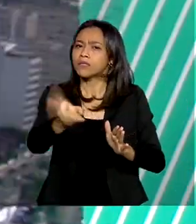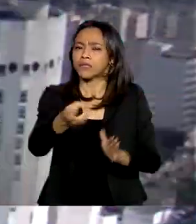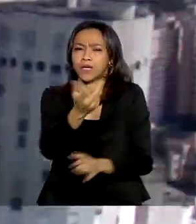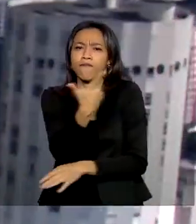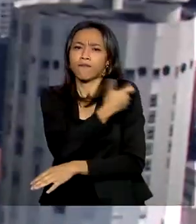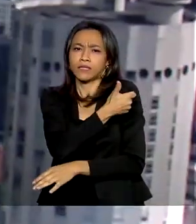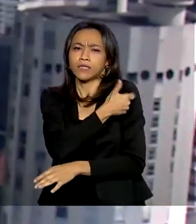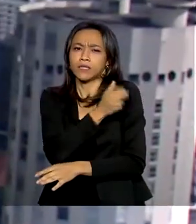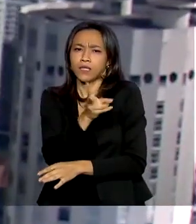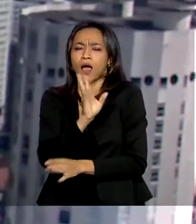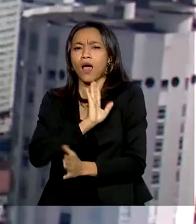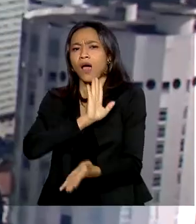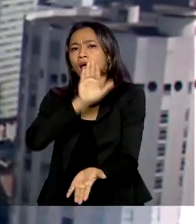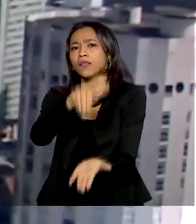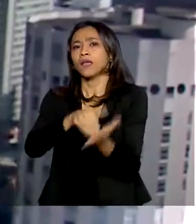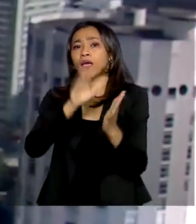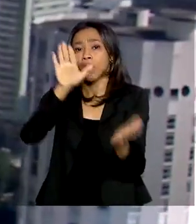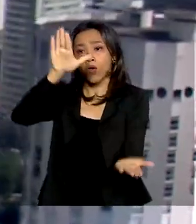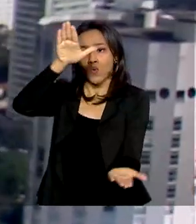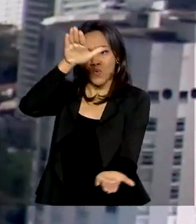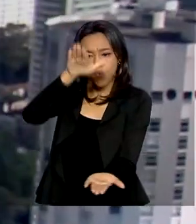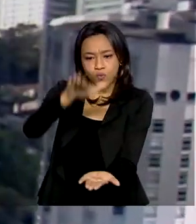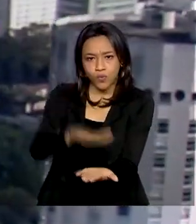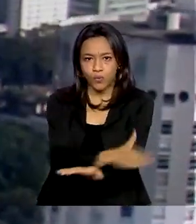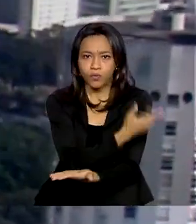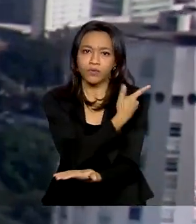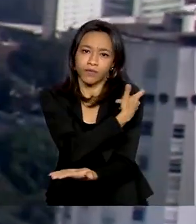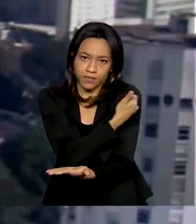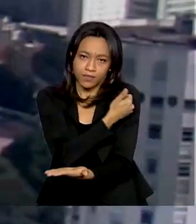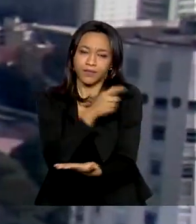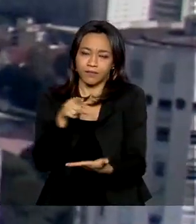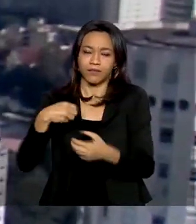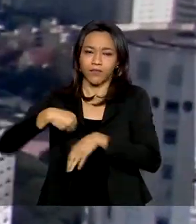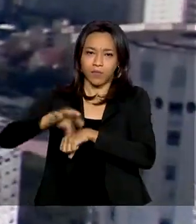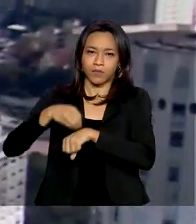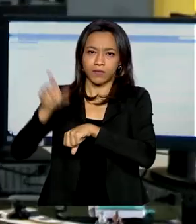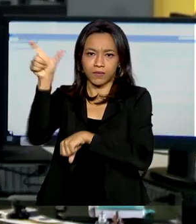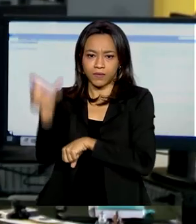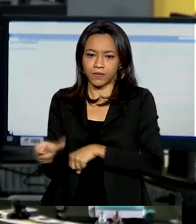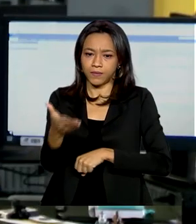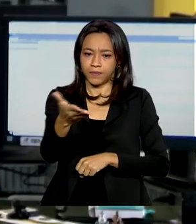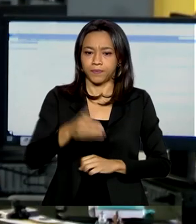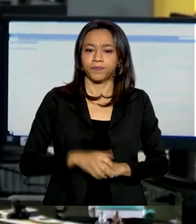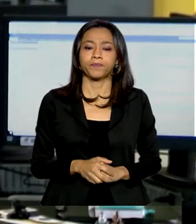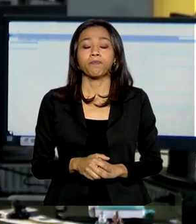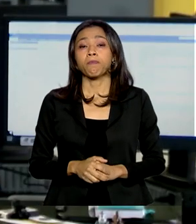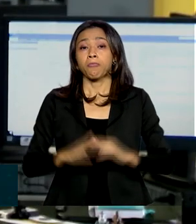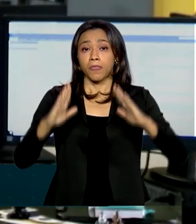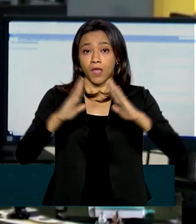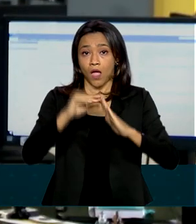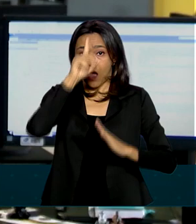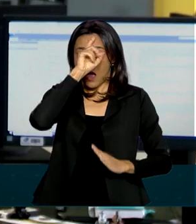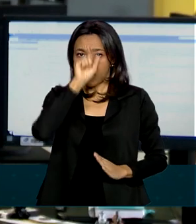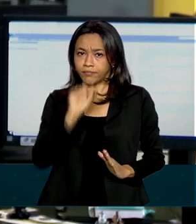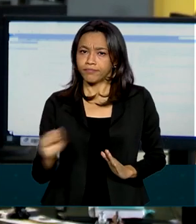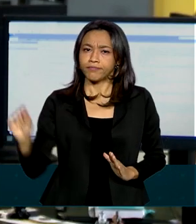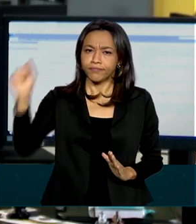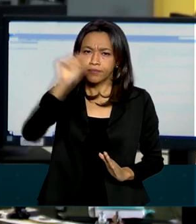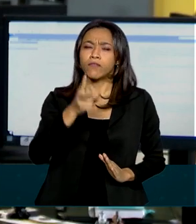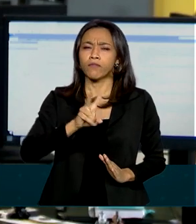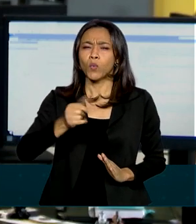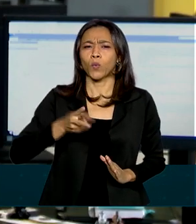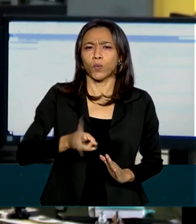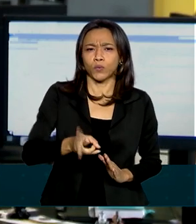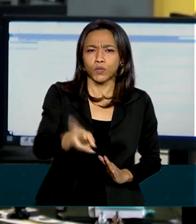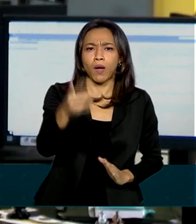agora para todo mundo até o fim dos estoques cláudio bojunga tem as informações e os postos de saúde vão continuar